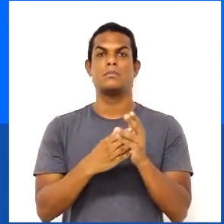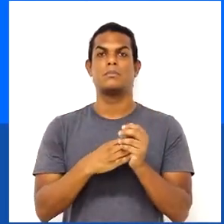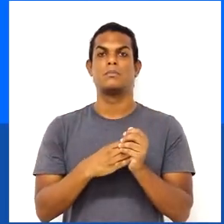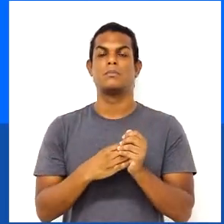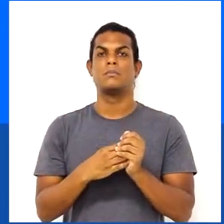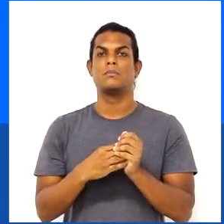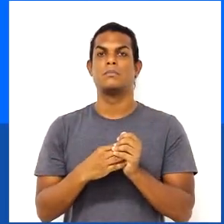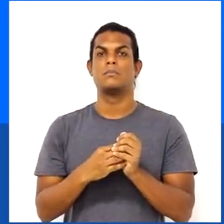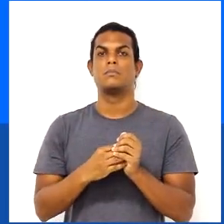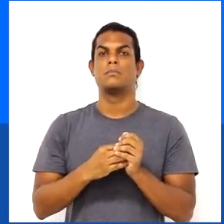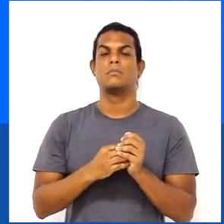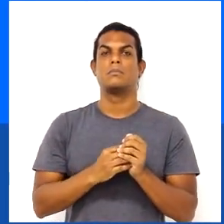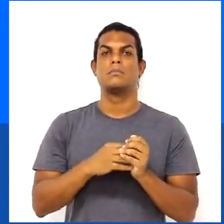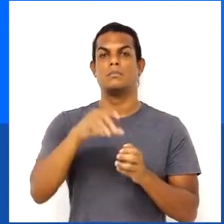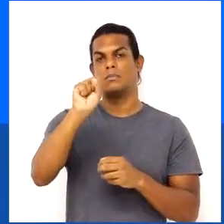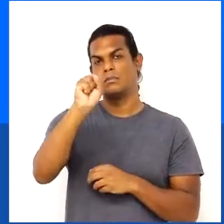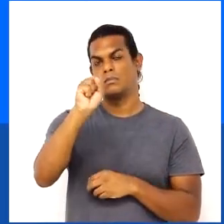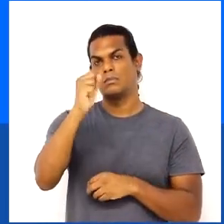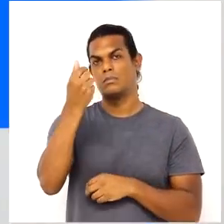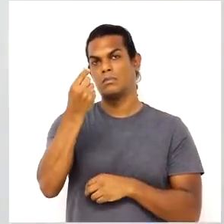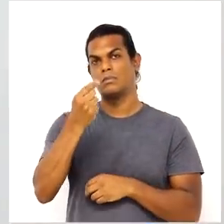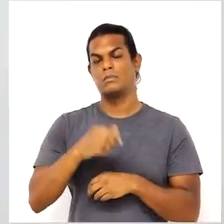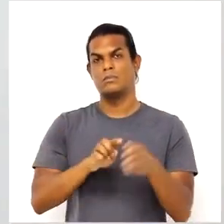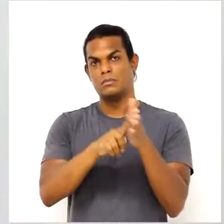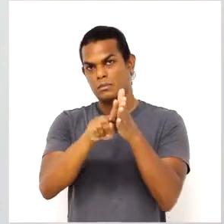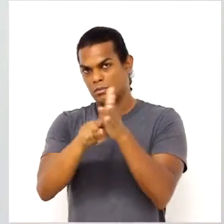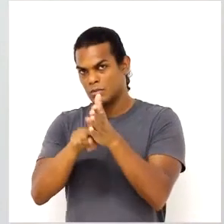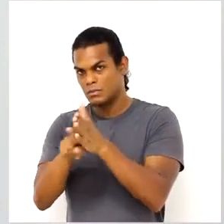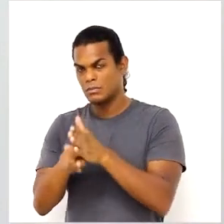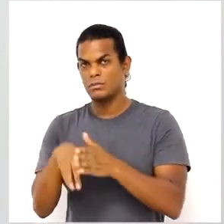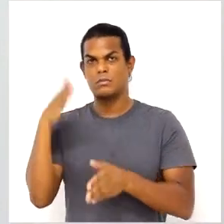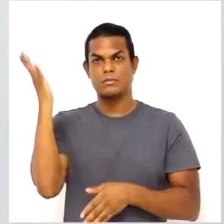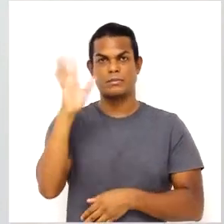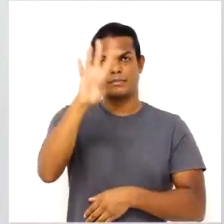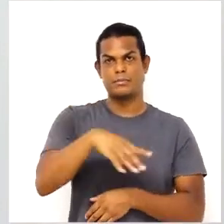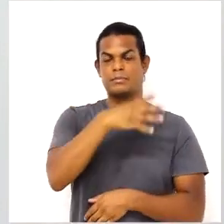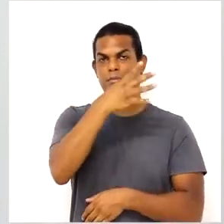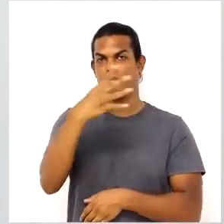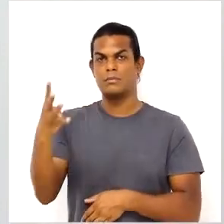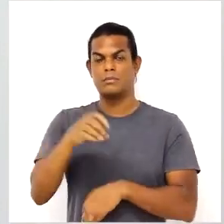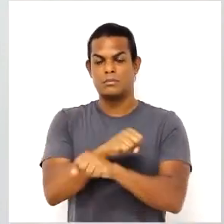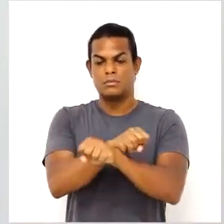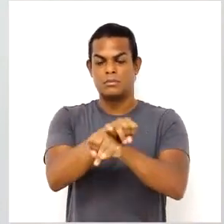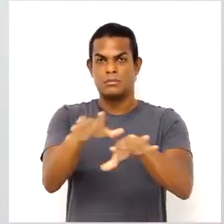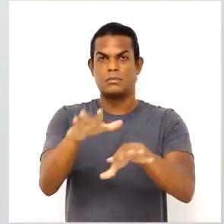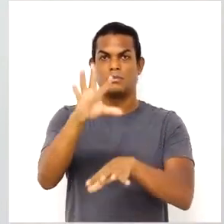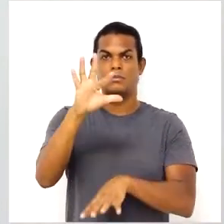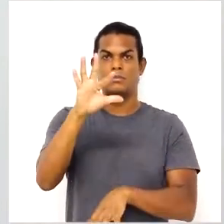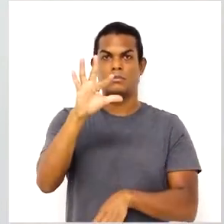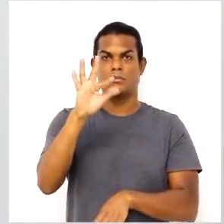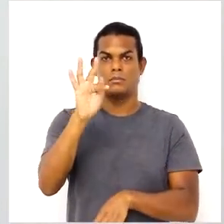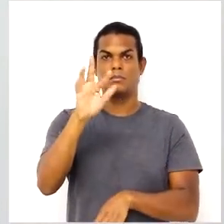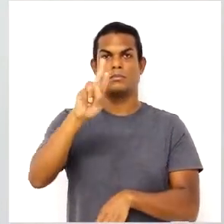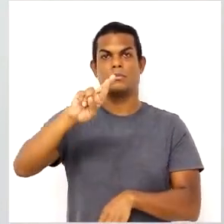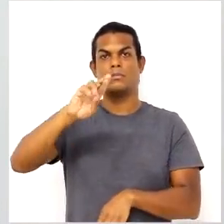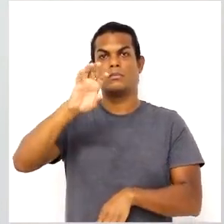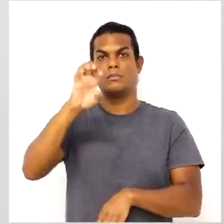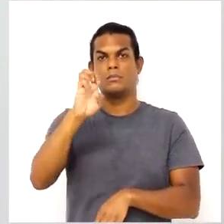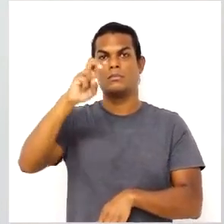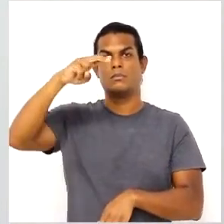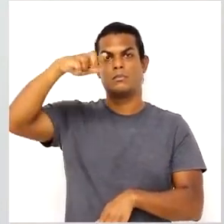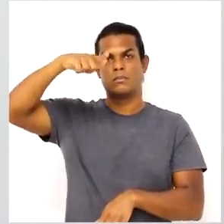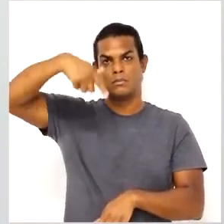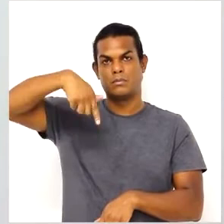referente a 8 preços pesquisados. A partir dessa tabela de distribuição de frequência, iremos